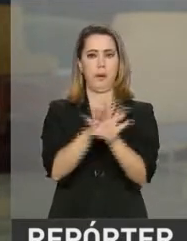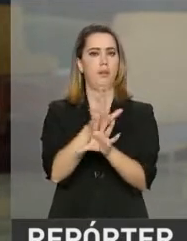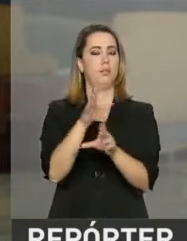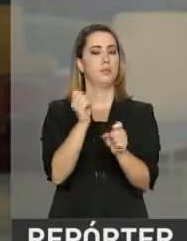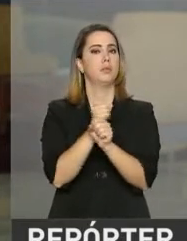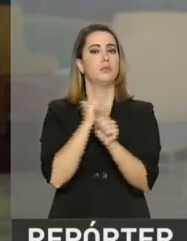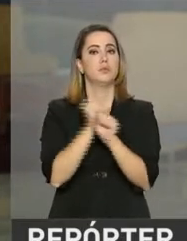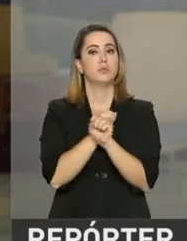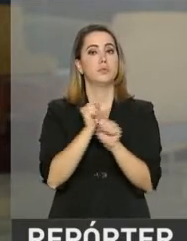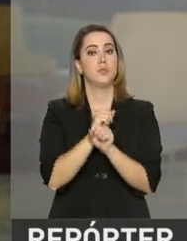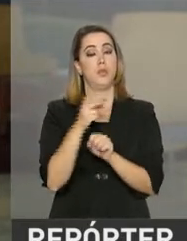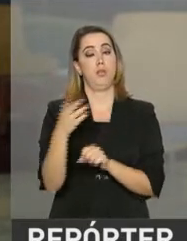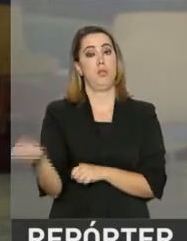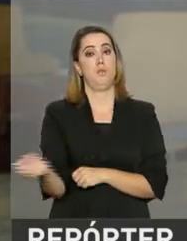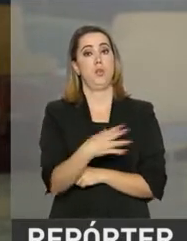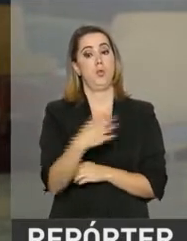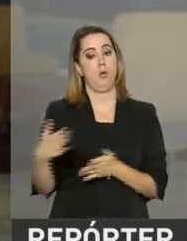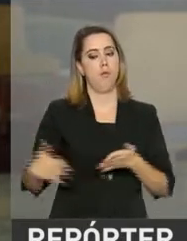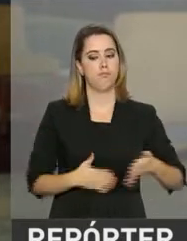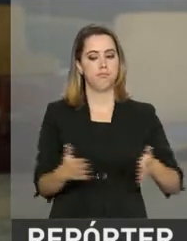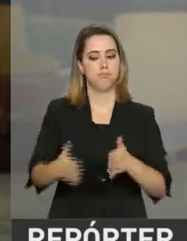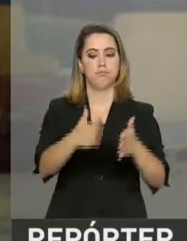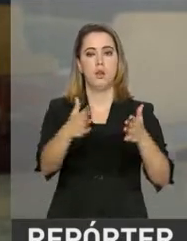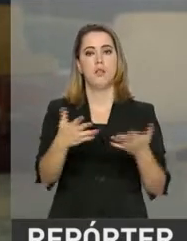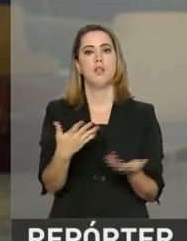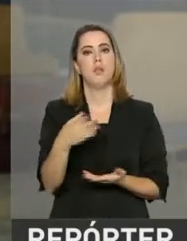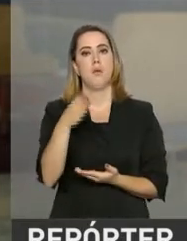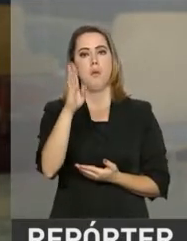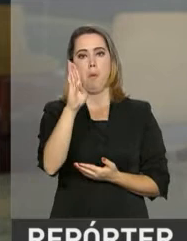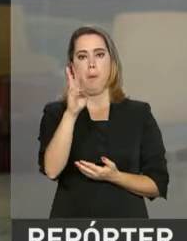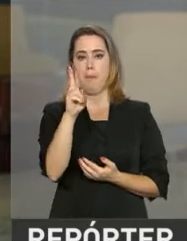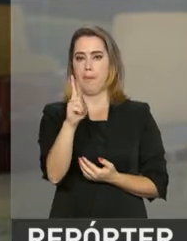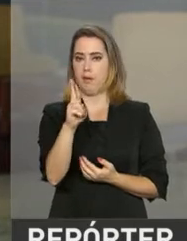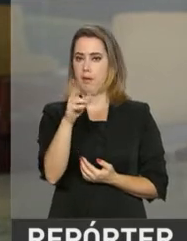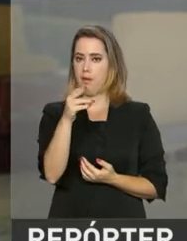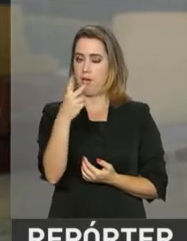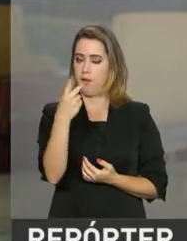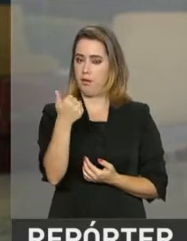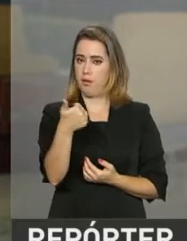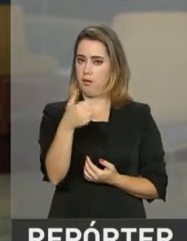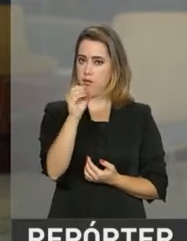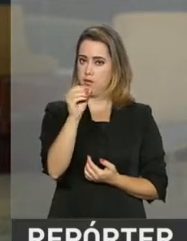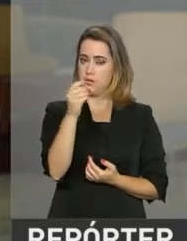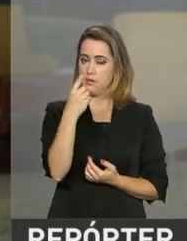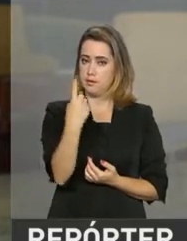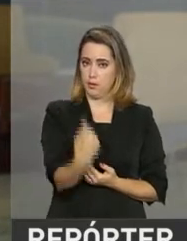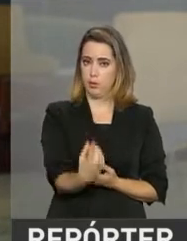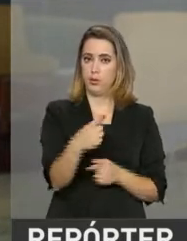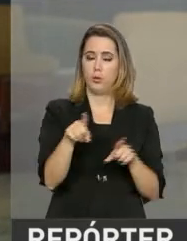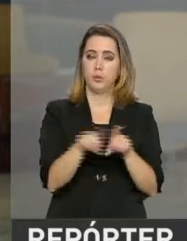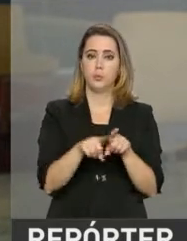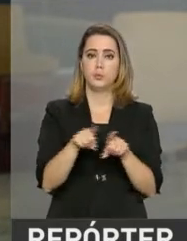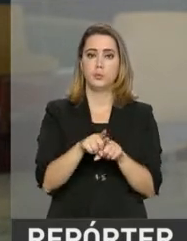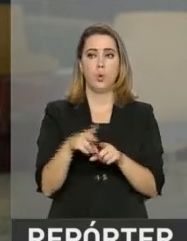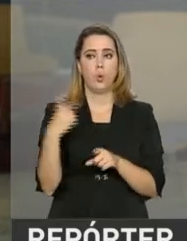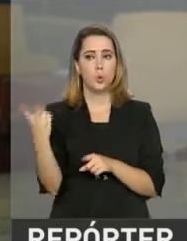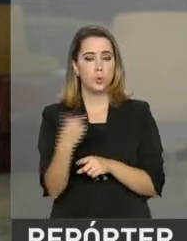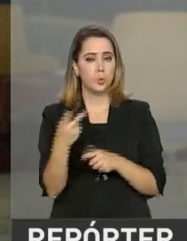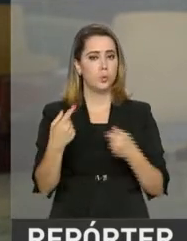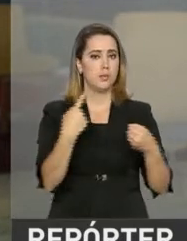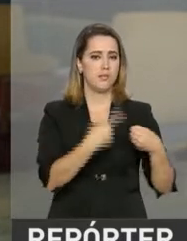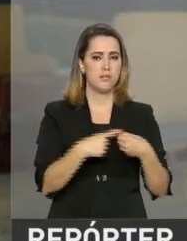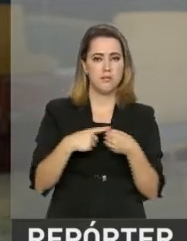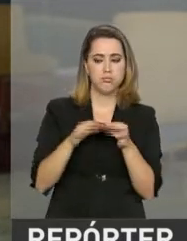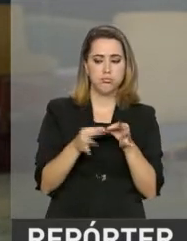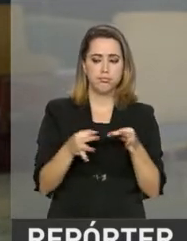a duplicação da BR-101 entre o município sergipano de Propiá e o município alagoano de Capela, uma extensão de